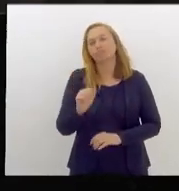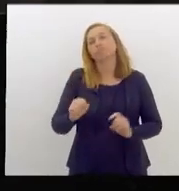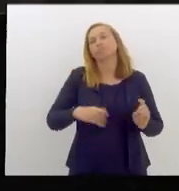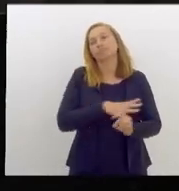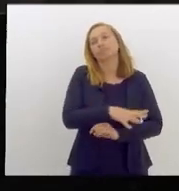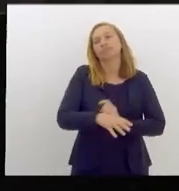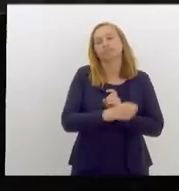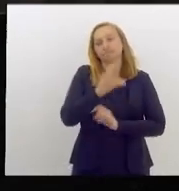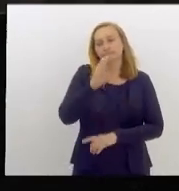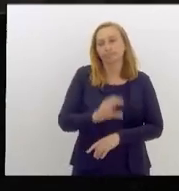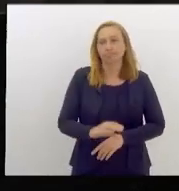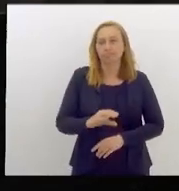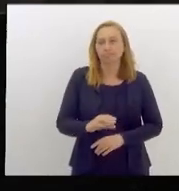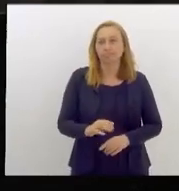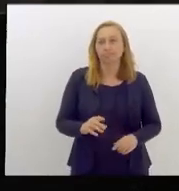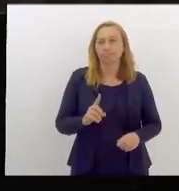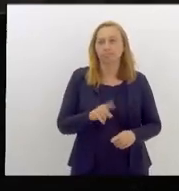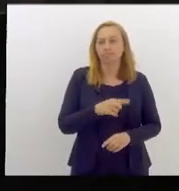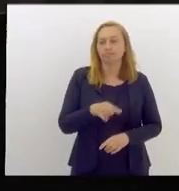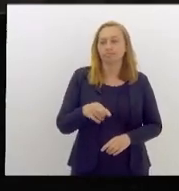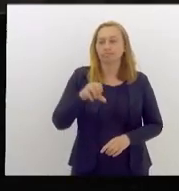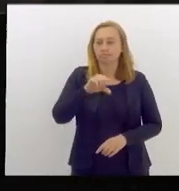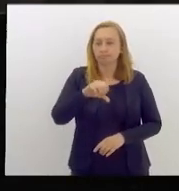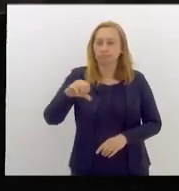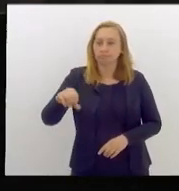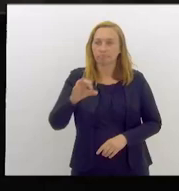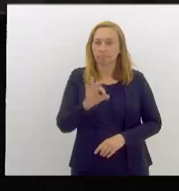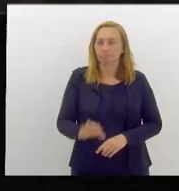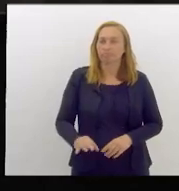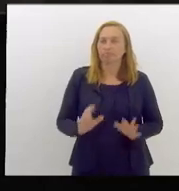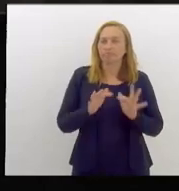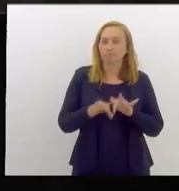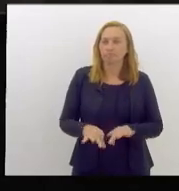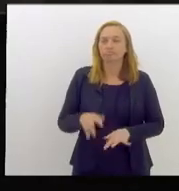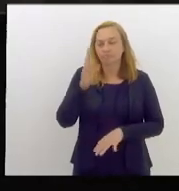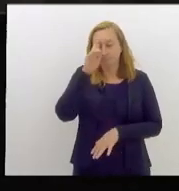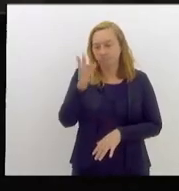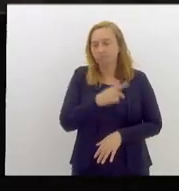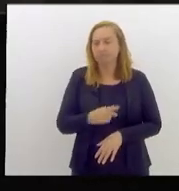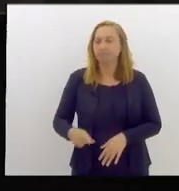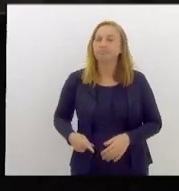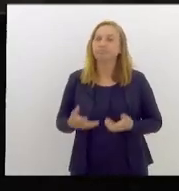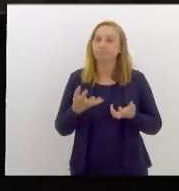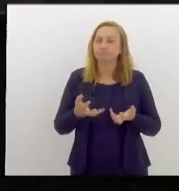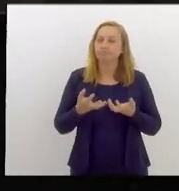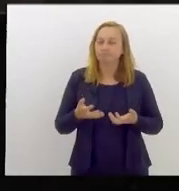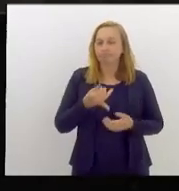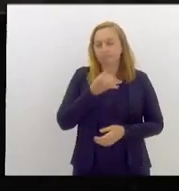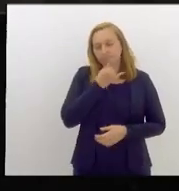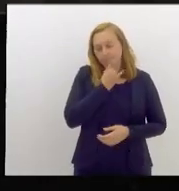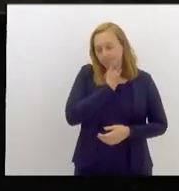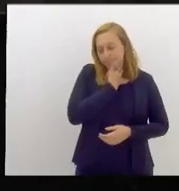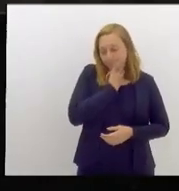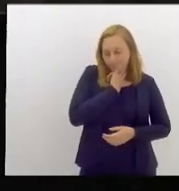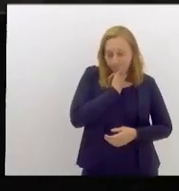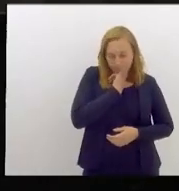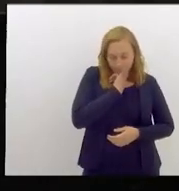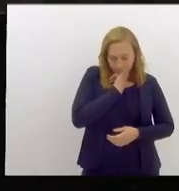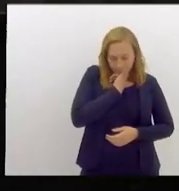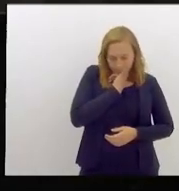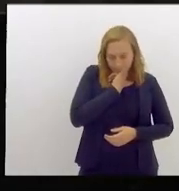onde o corte foi de 99% para terminar Presidente eu quero lamentar né